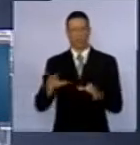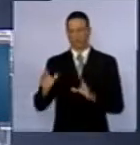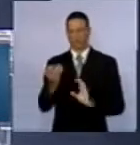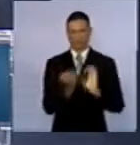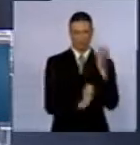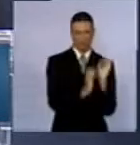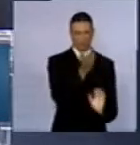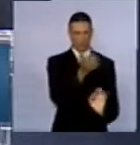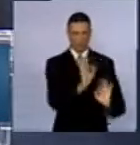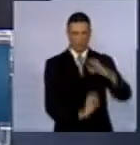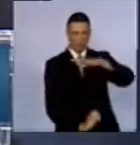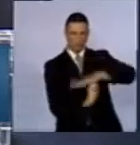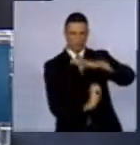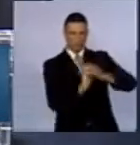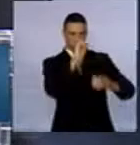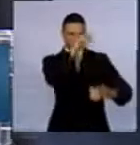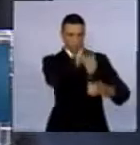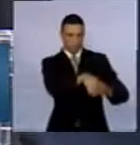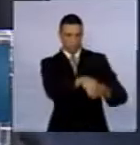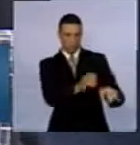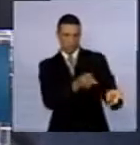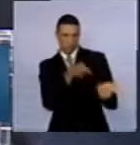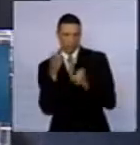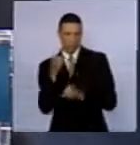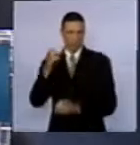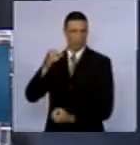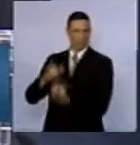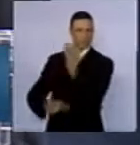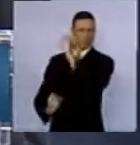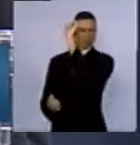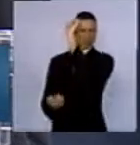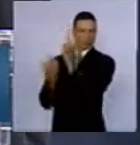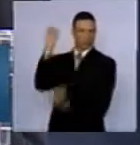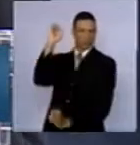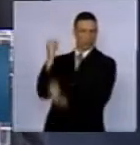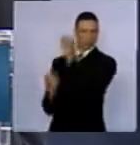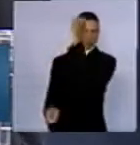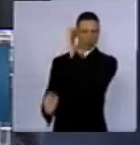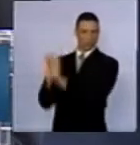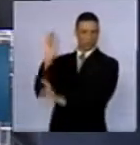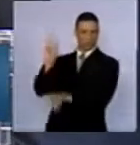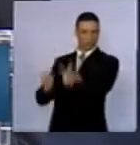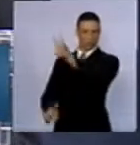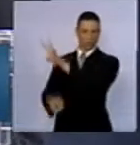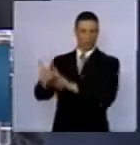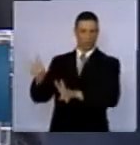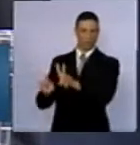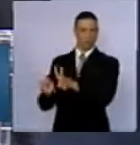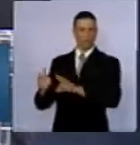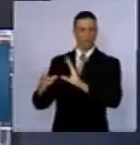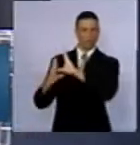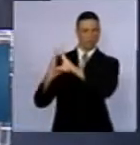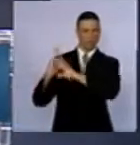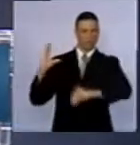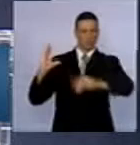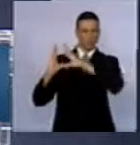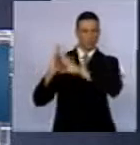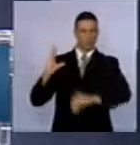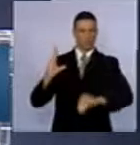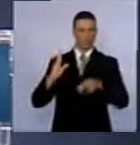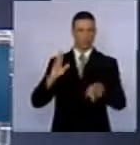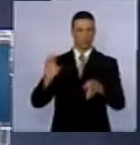estruturas, nossas empresas, olhando realmente para uma construção de uma indústria audiovisual, elas tendem a seguir modelos que